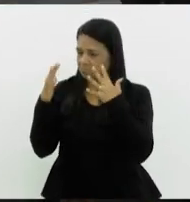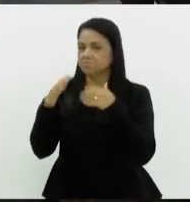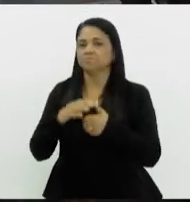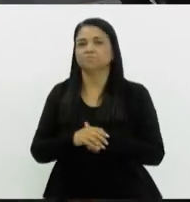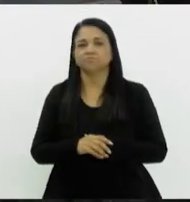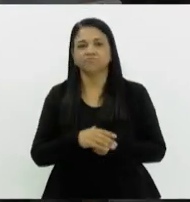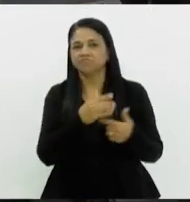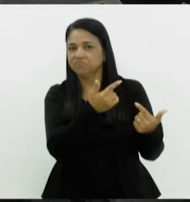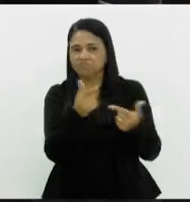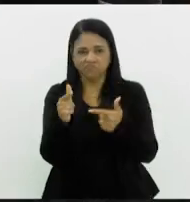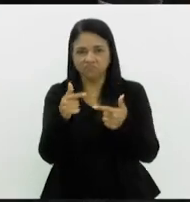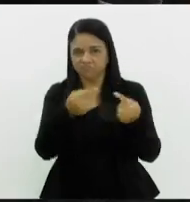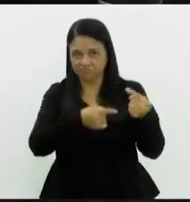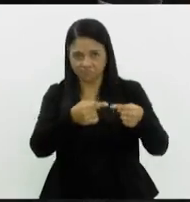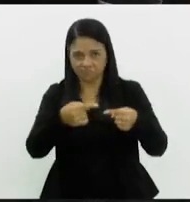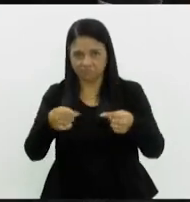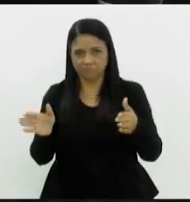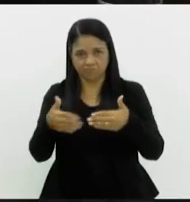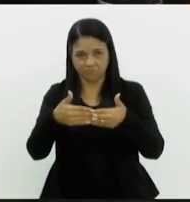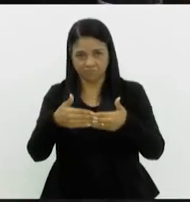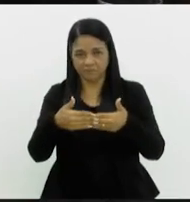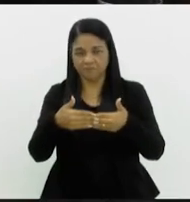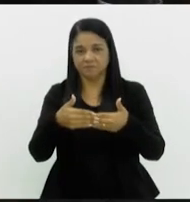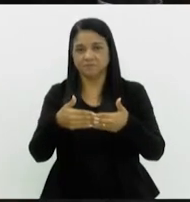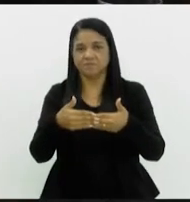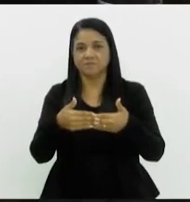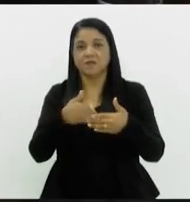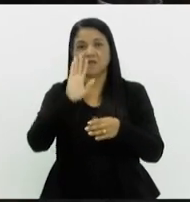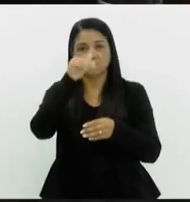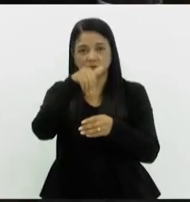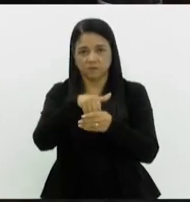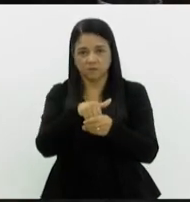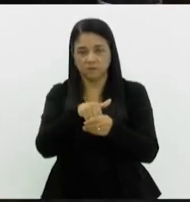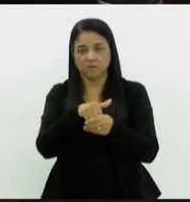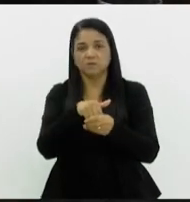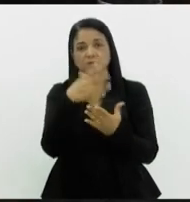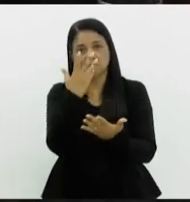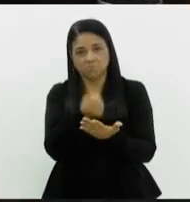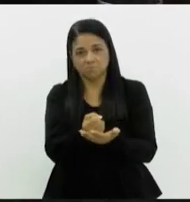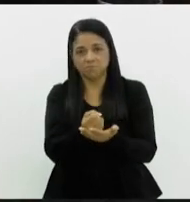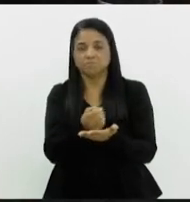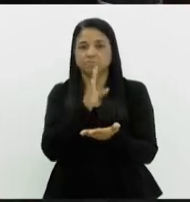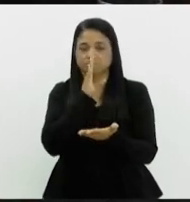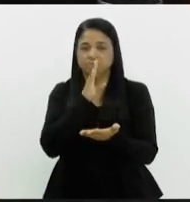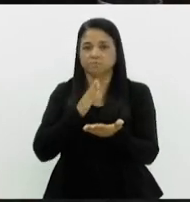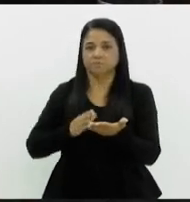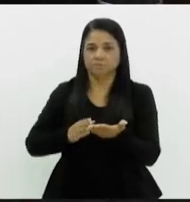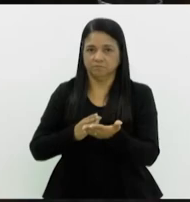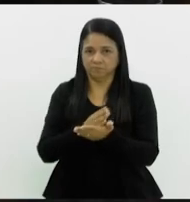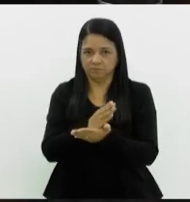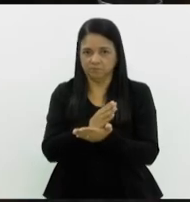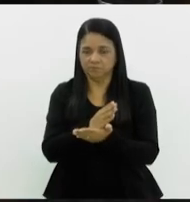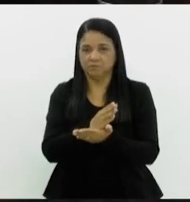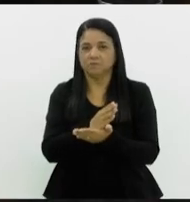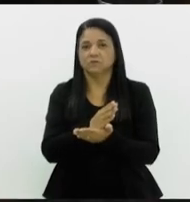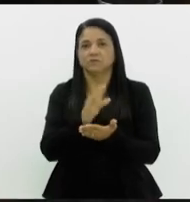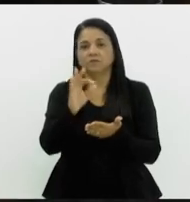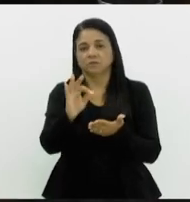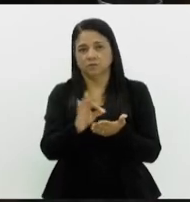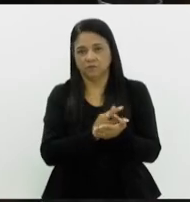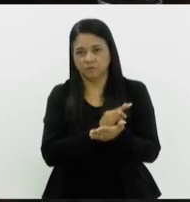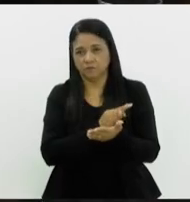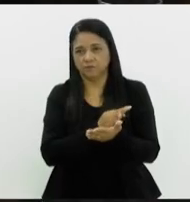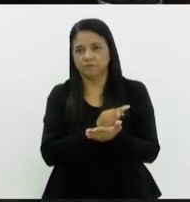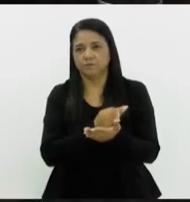Não havendo mais quem queira discutir, encerrada a discussão. Em votação, os senhores que aprovam permaneçam como estão. Aprovado, vai